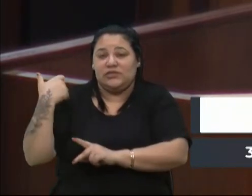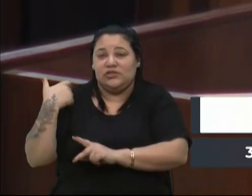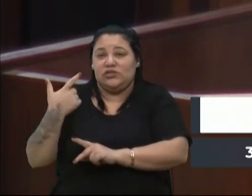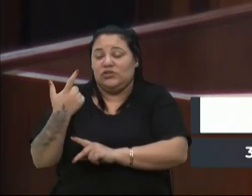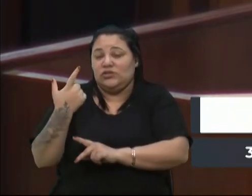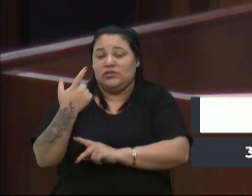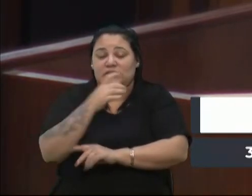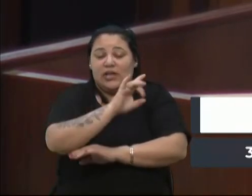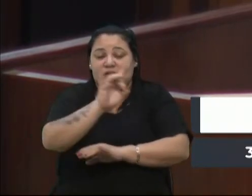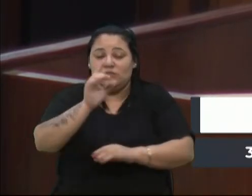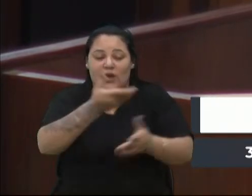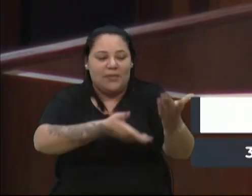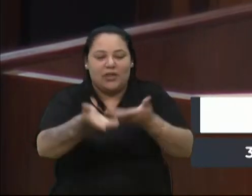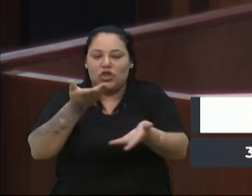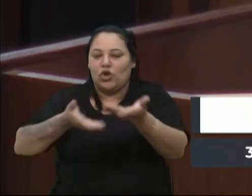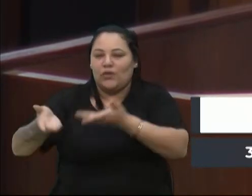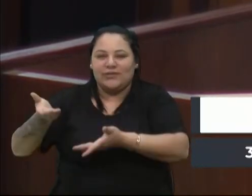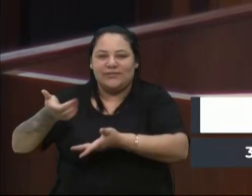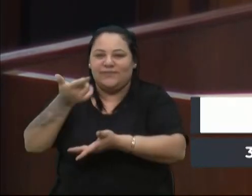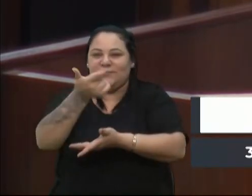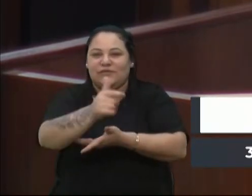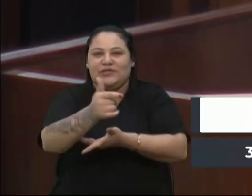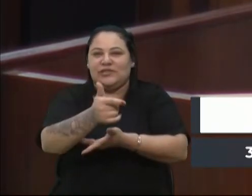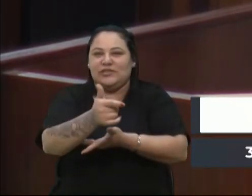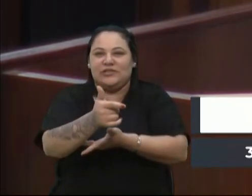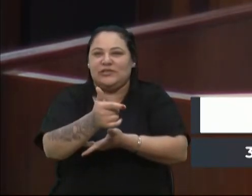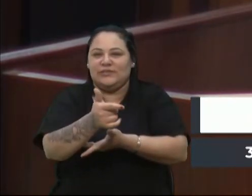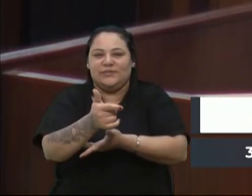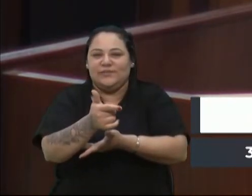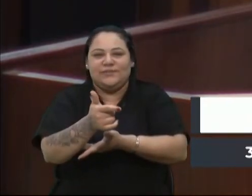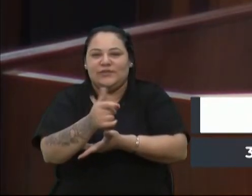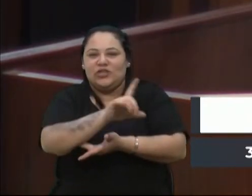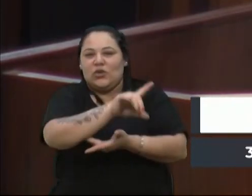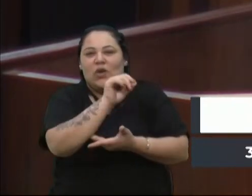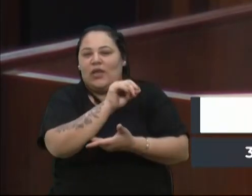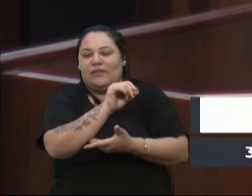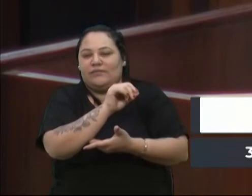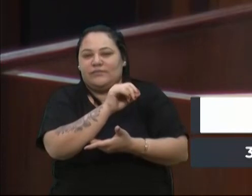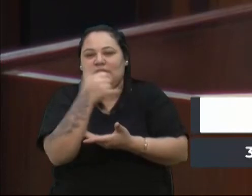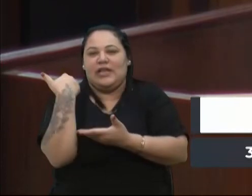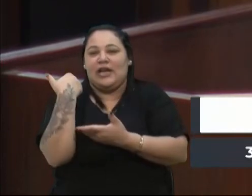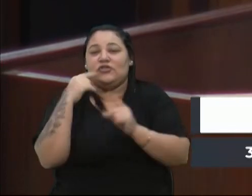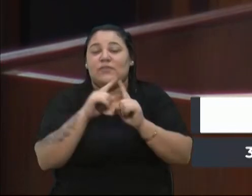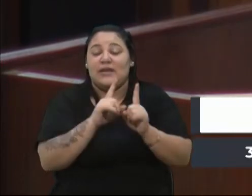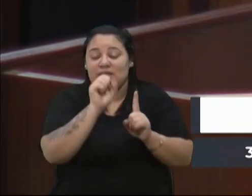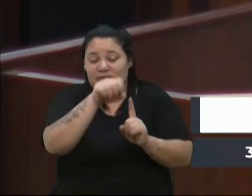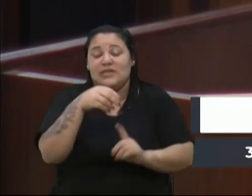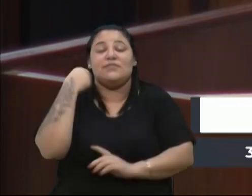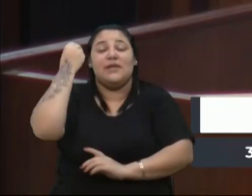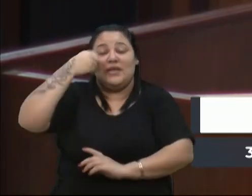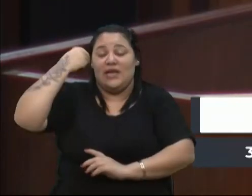o outro, sem uma hierarquia da idade, mas sim da experiência que se tem no grupo.